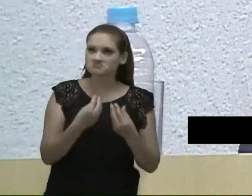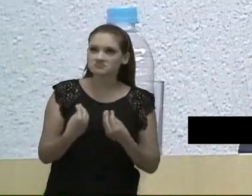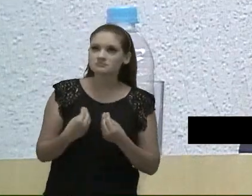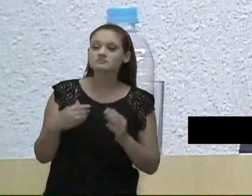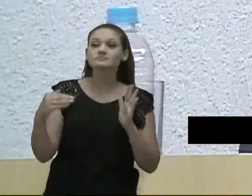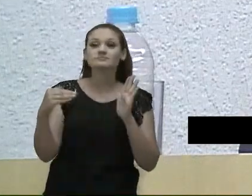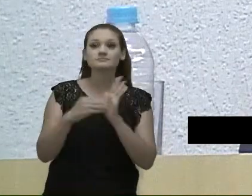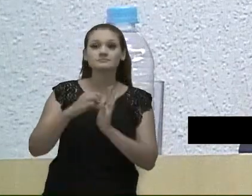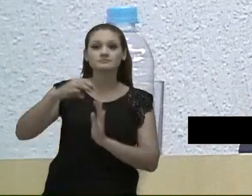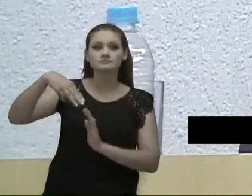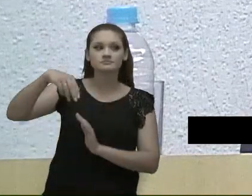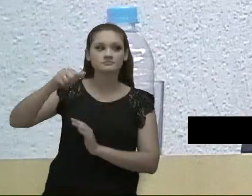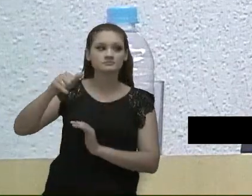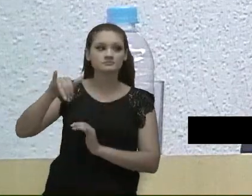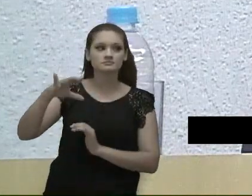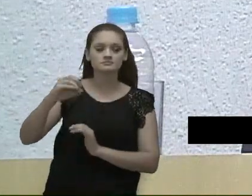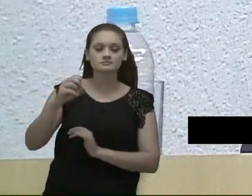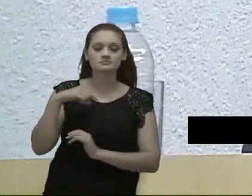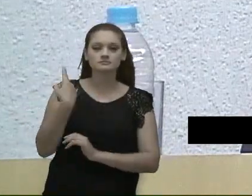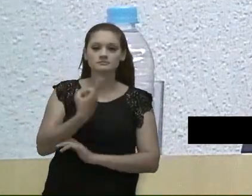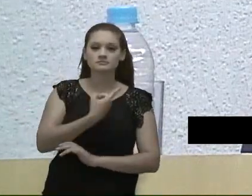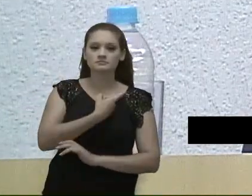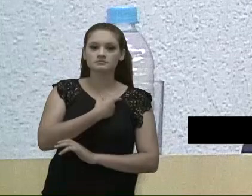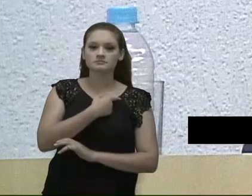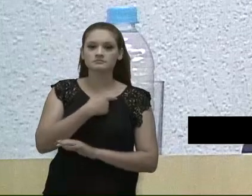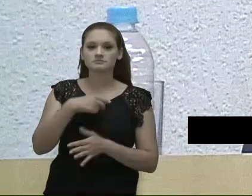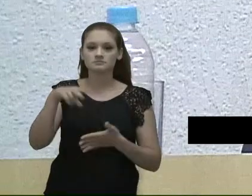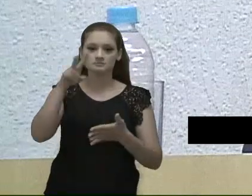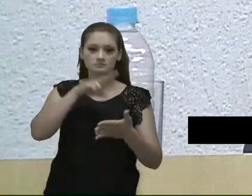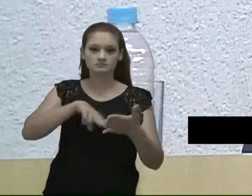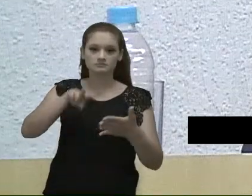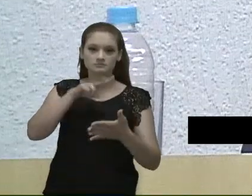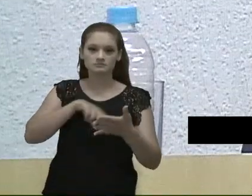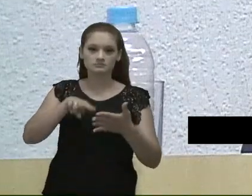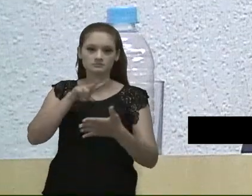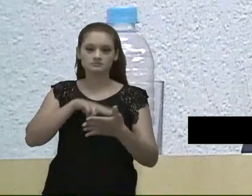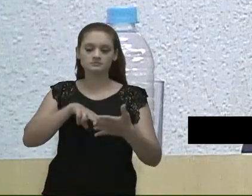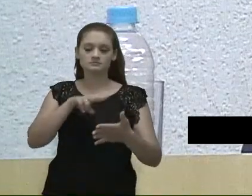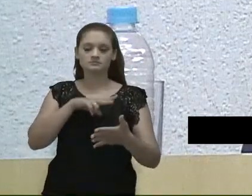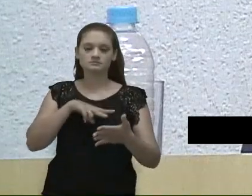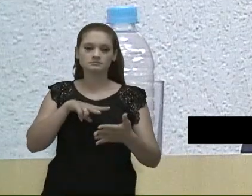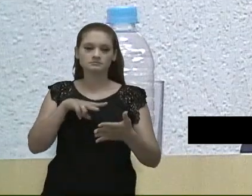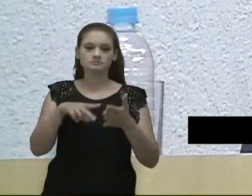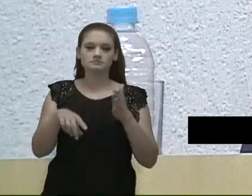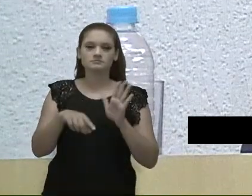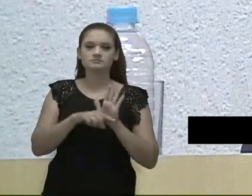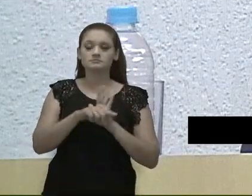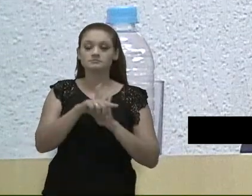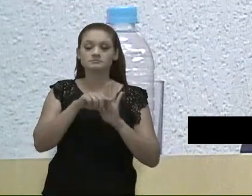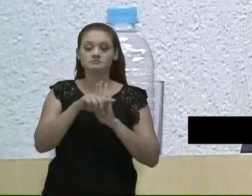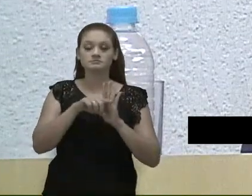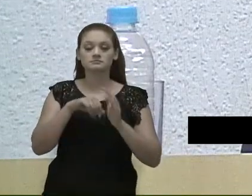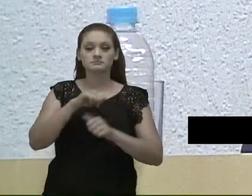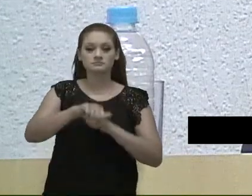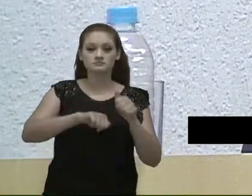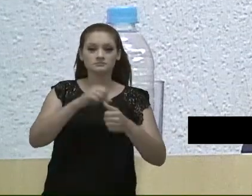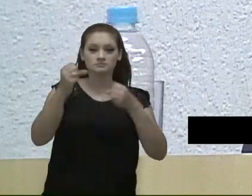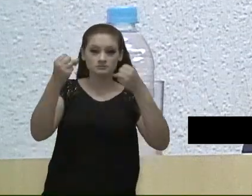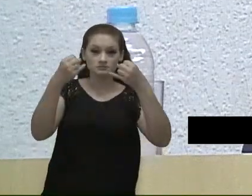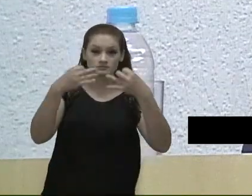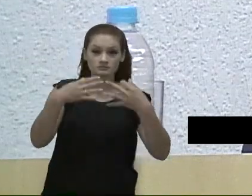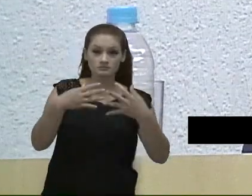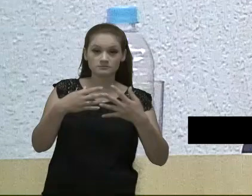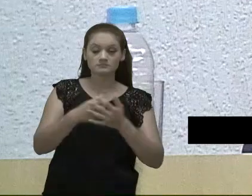até maio, nós temos um levantamento de carga de horário que o senhor vinha fazendo. Depois houve umas mudanças. Explica para a gente um pouquinho